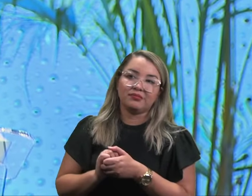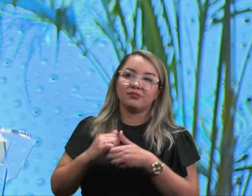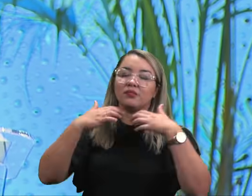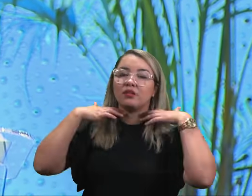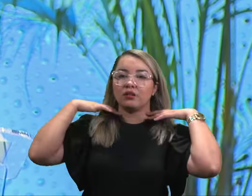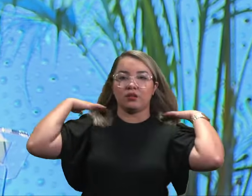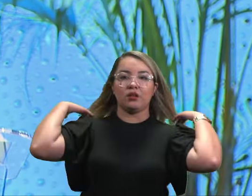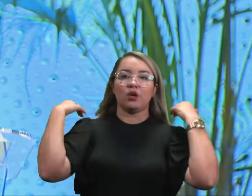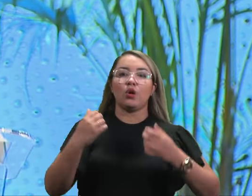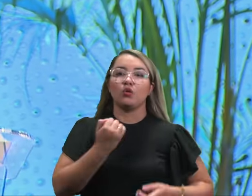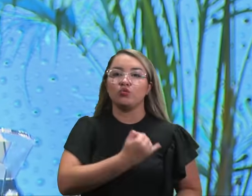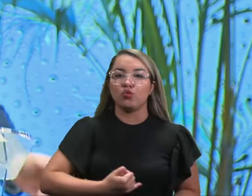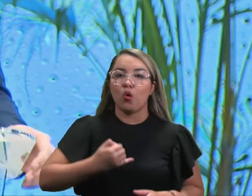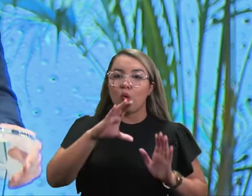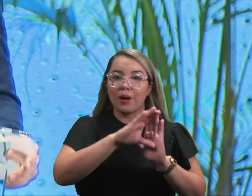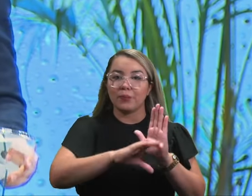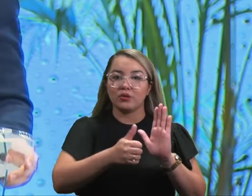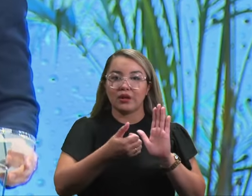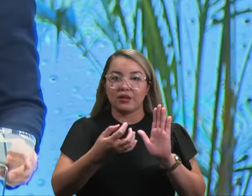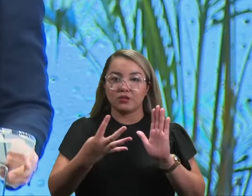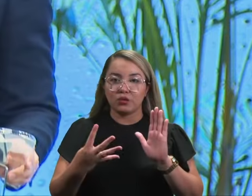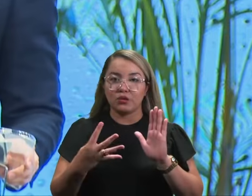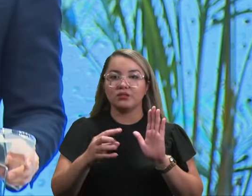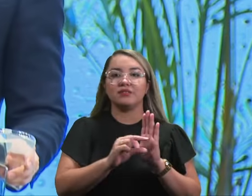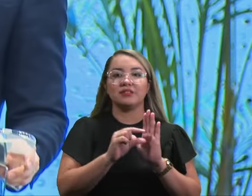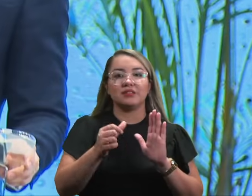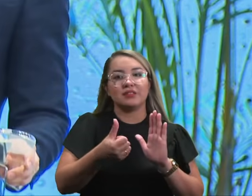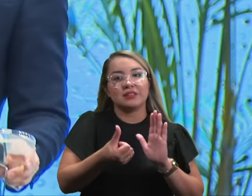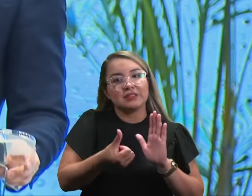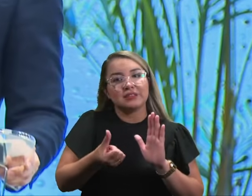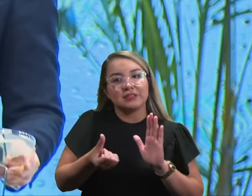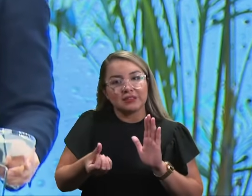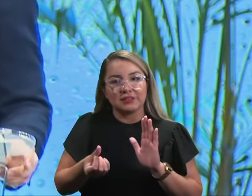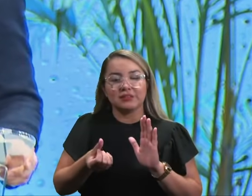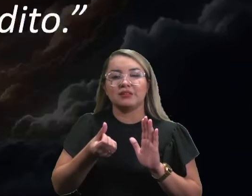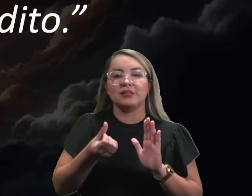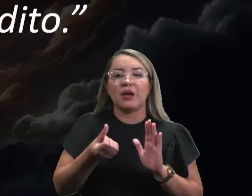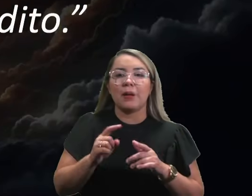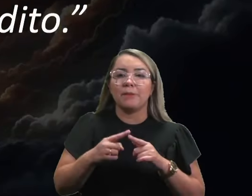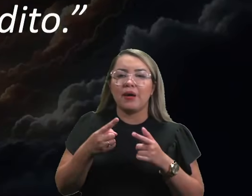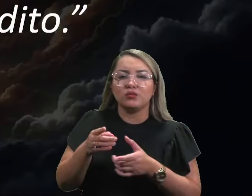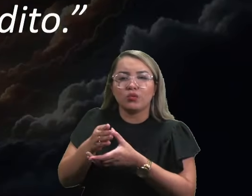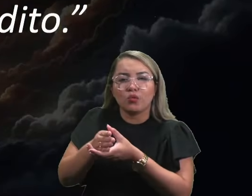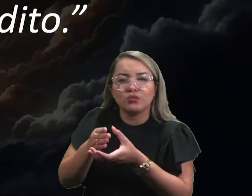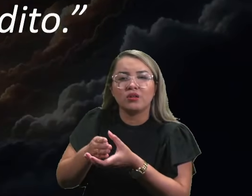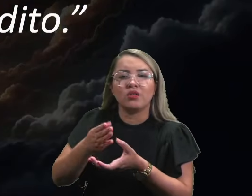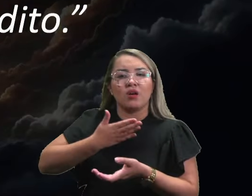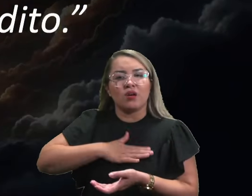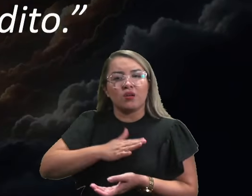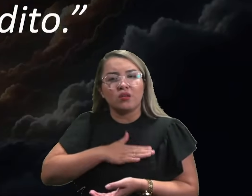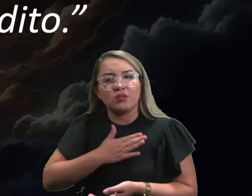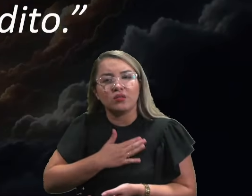João capítulo 14, versículo 26. Mas o Consolador, Confortador, Paráclitos, disse